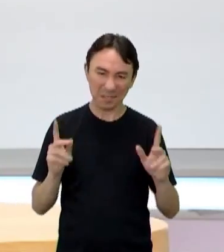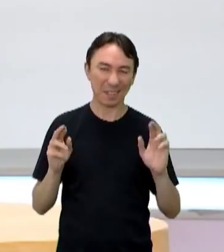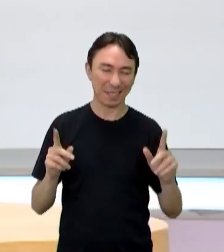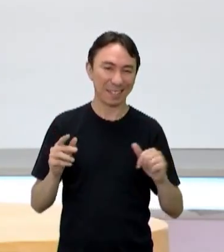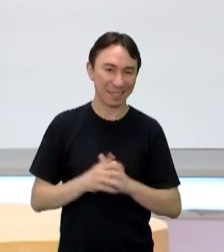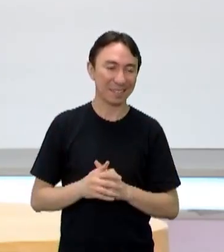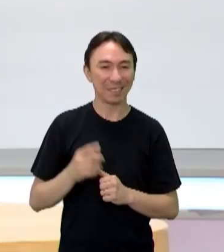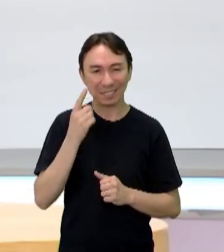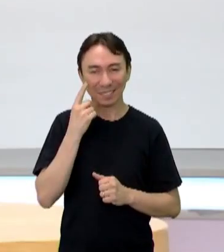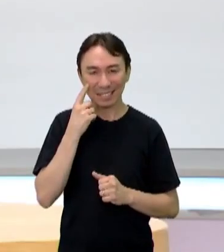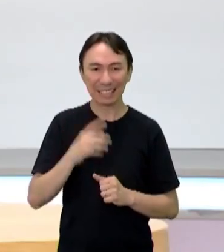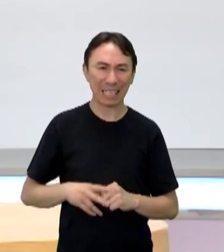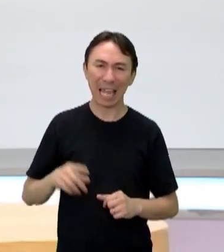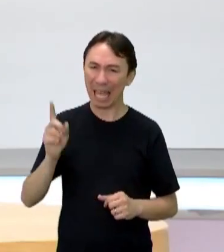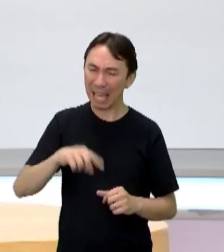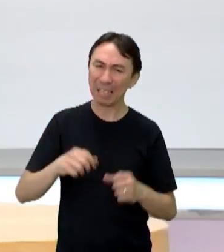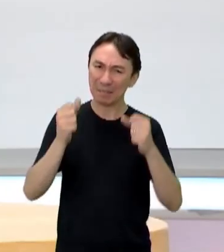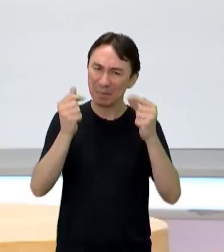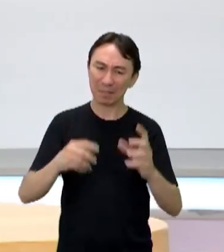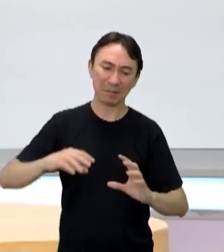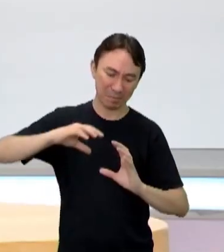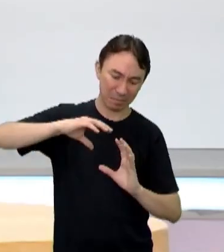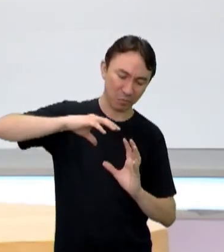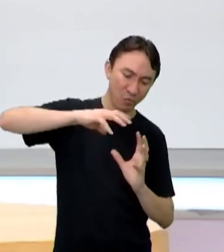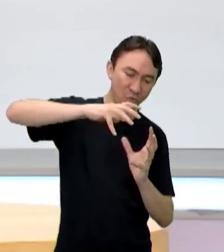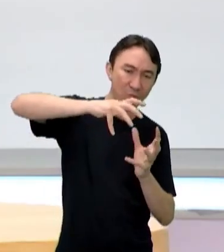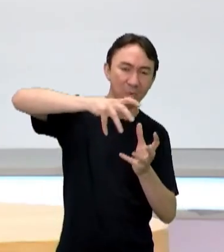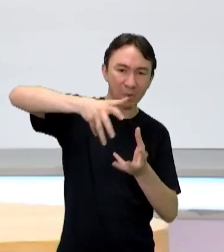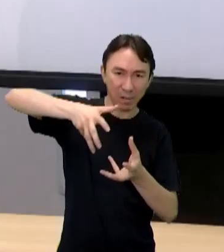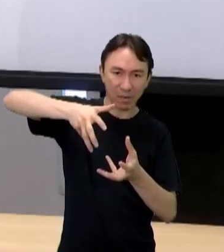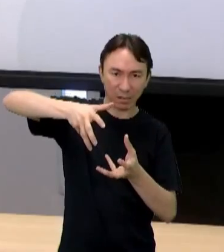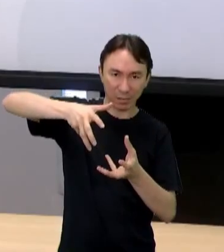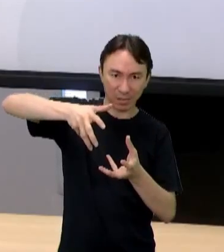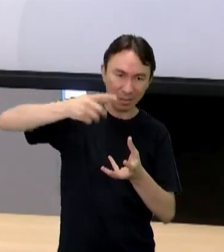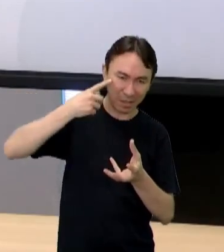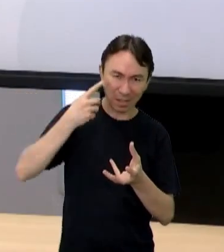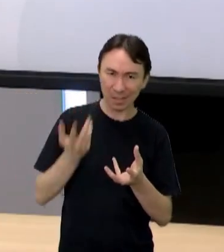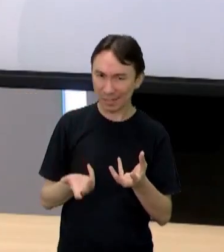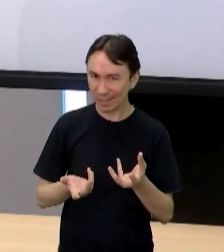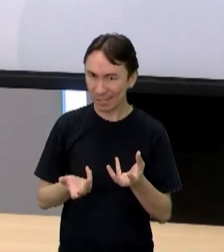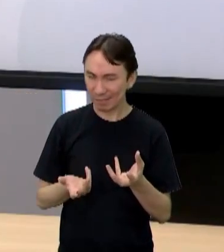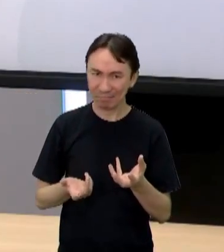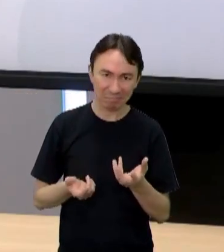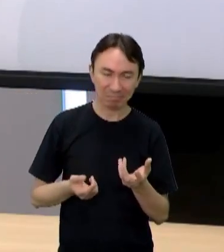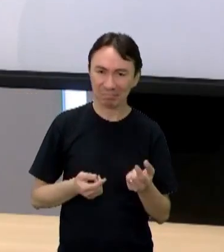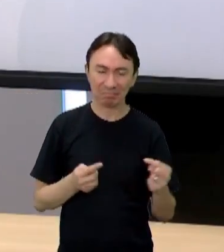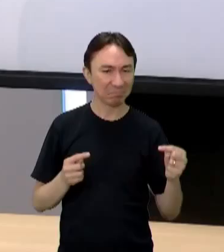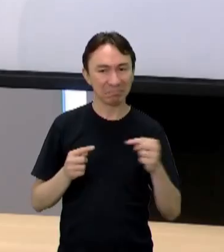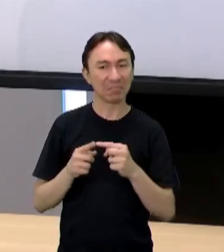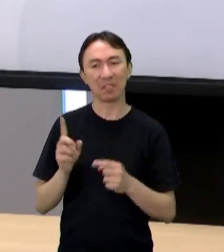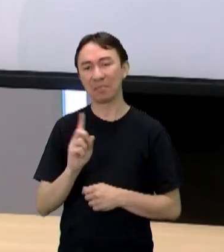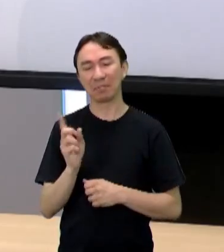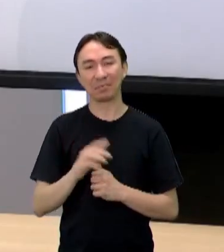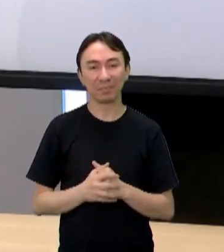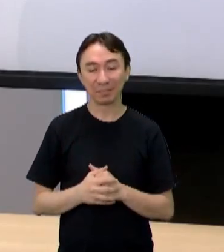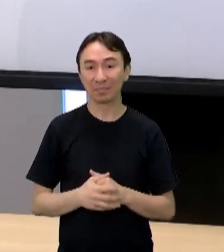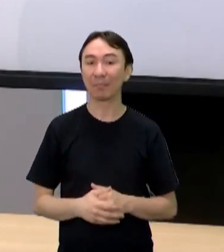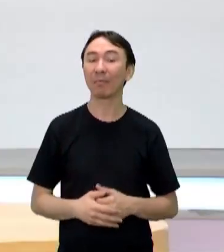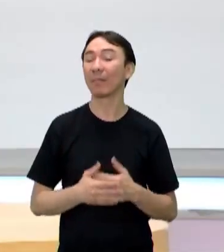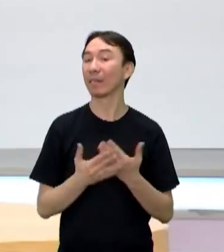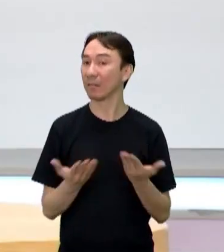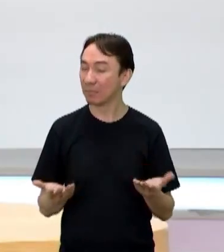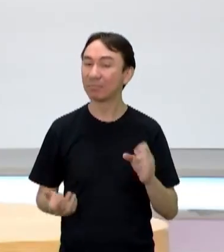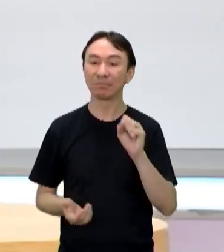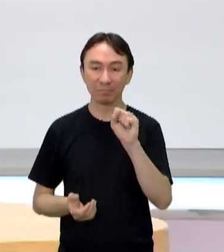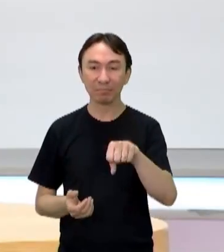sobre o formato da Terra? Não. Até porque lá no primeiro texto não aparece essa não há referência. A gente vai por grandes semelhanças. Sim,